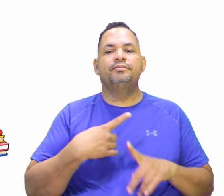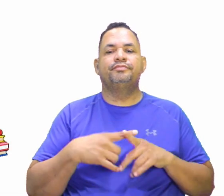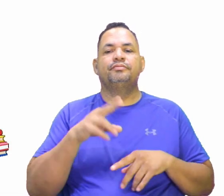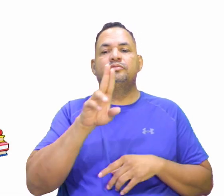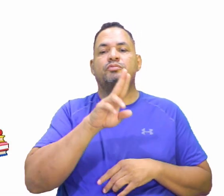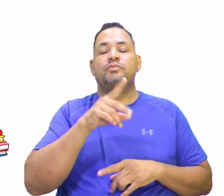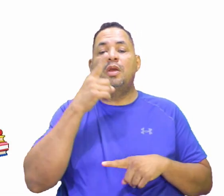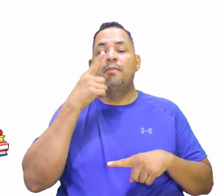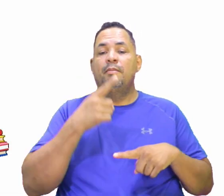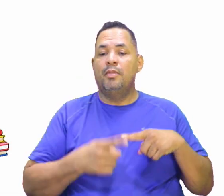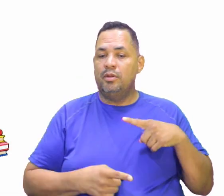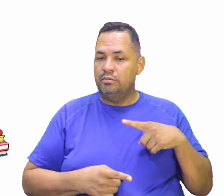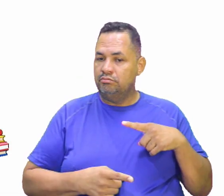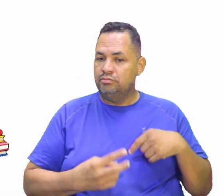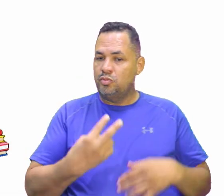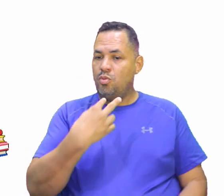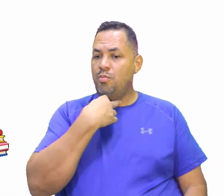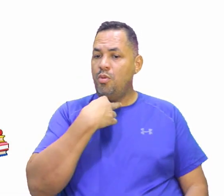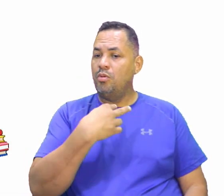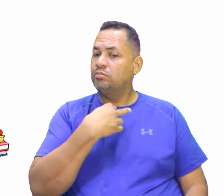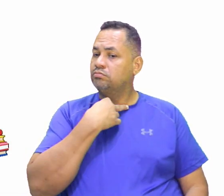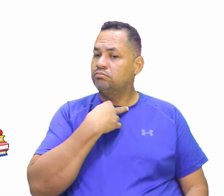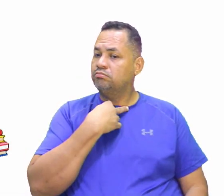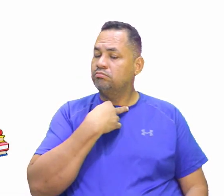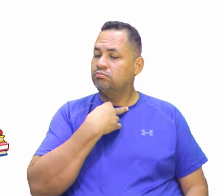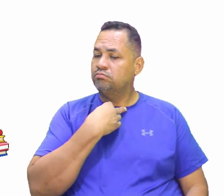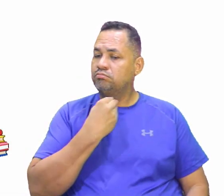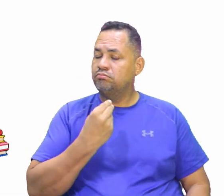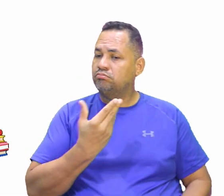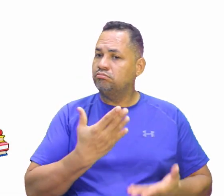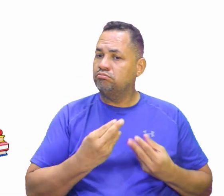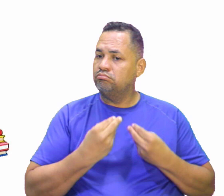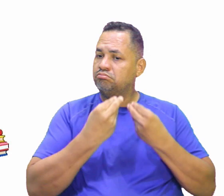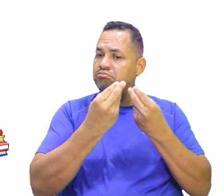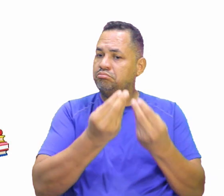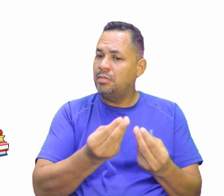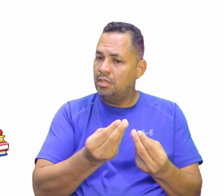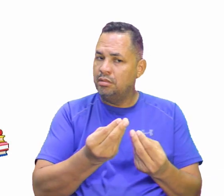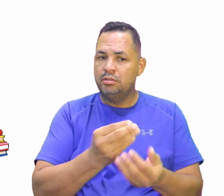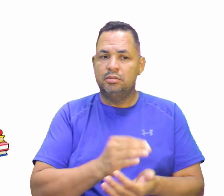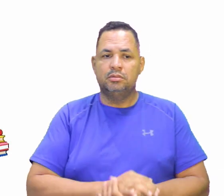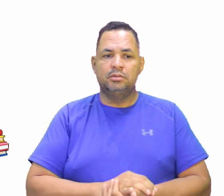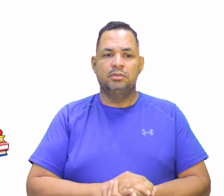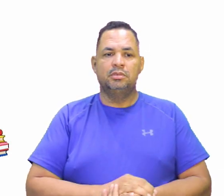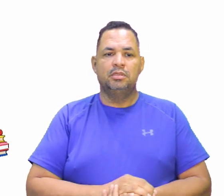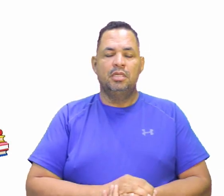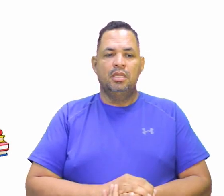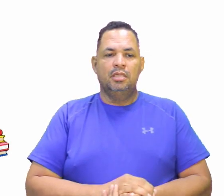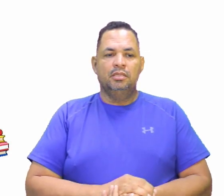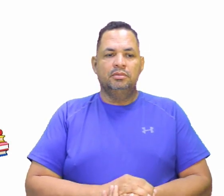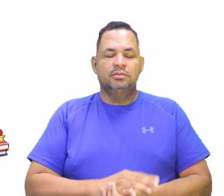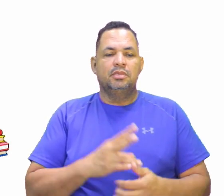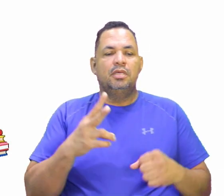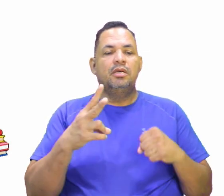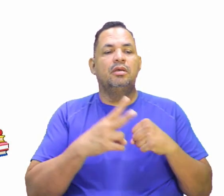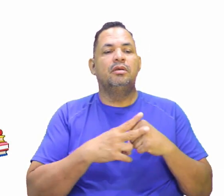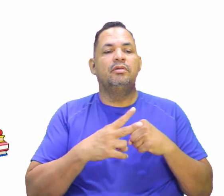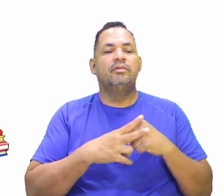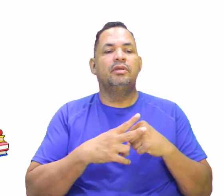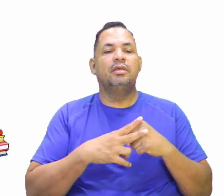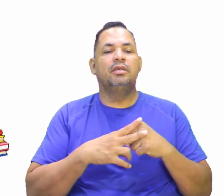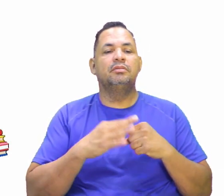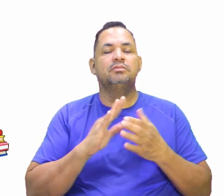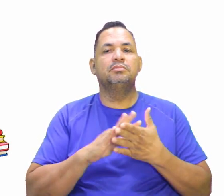são proibidos. Eu não, por que não posso falar darei-te um presente? Porque aí você percebe que o verbo está no